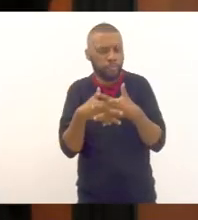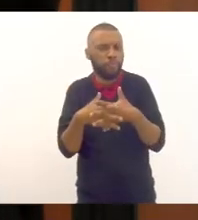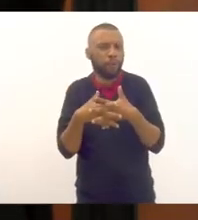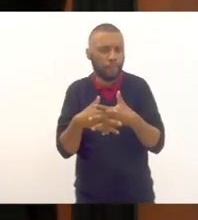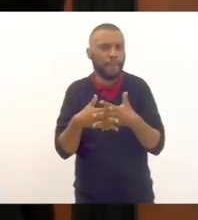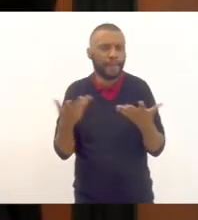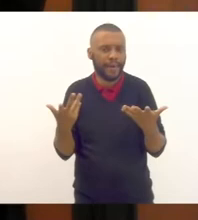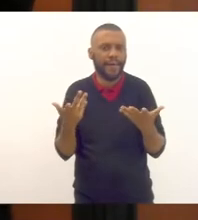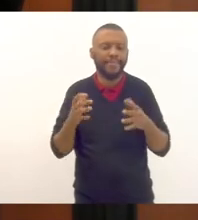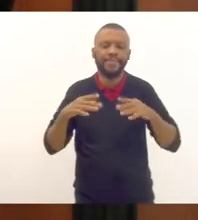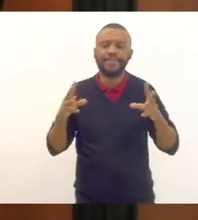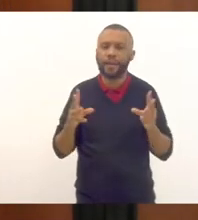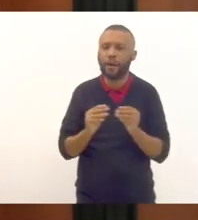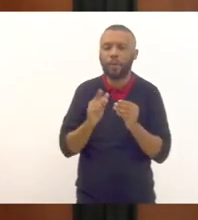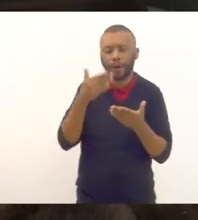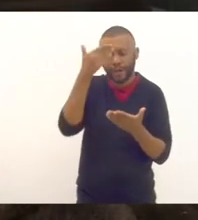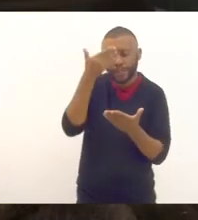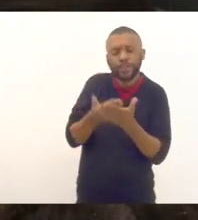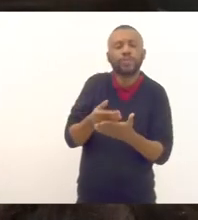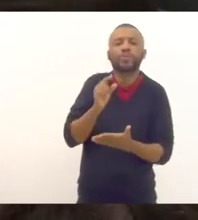assim,